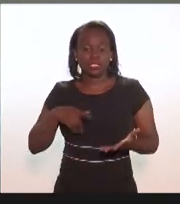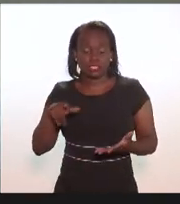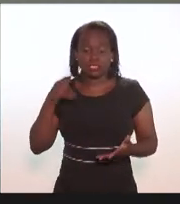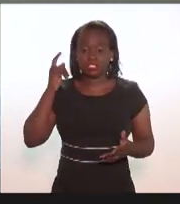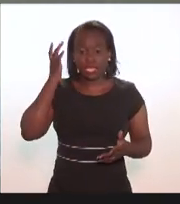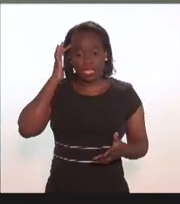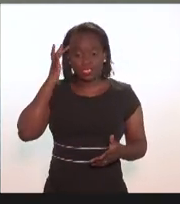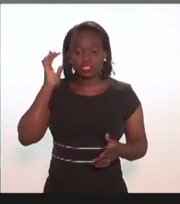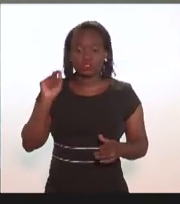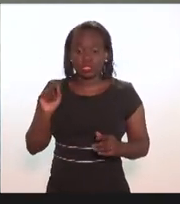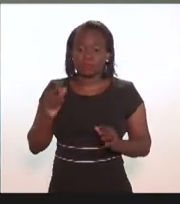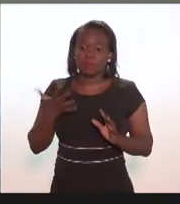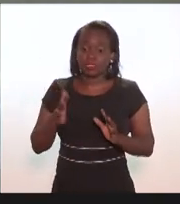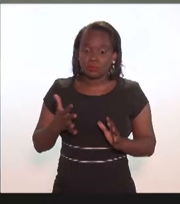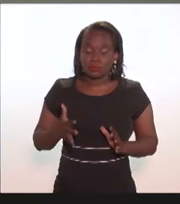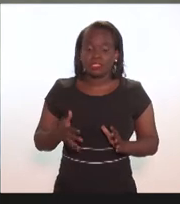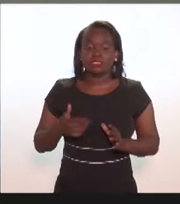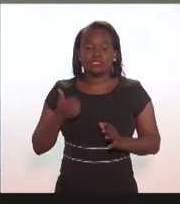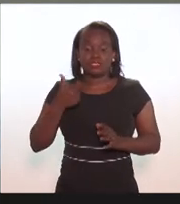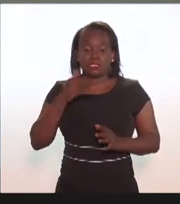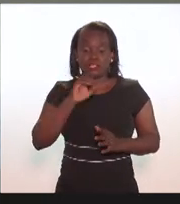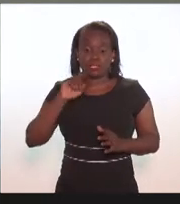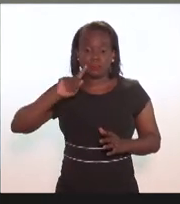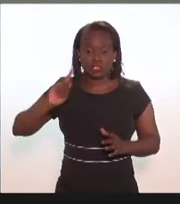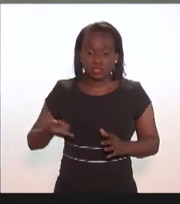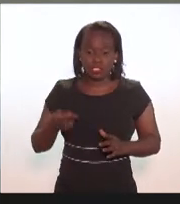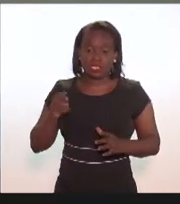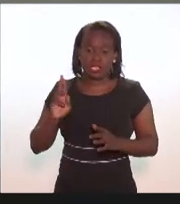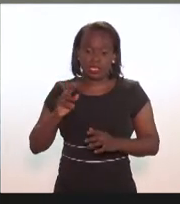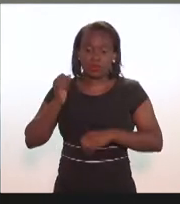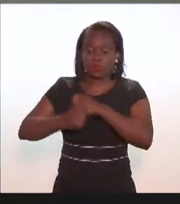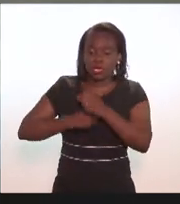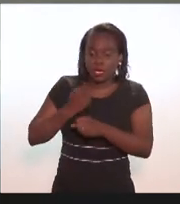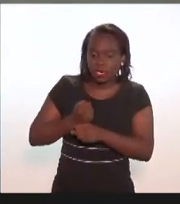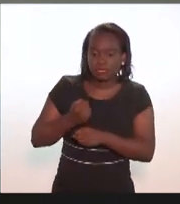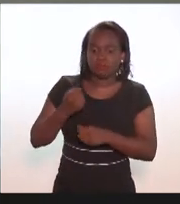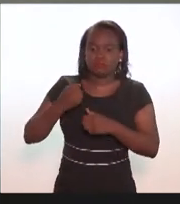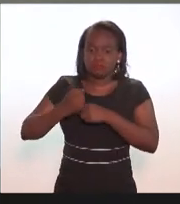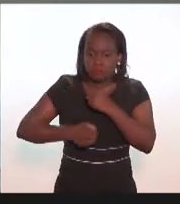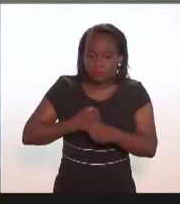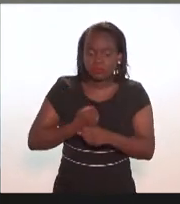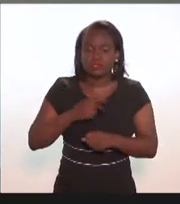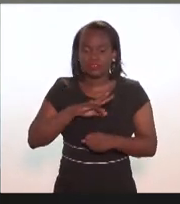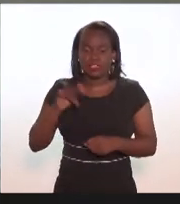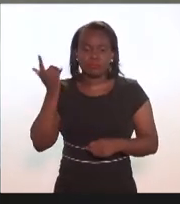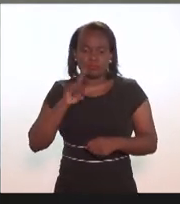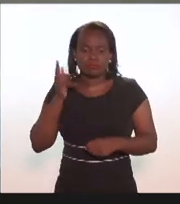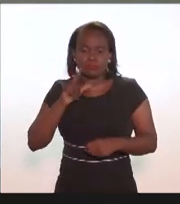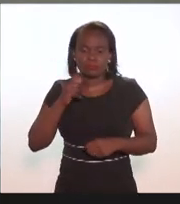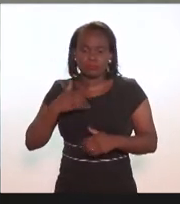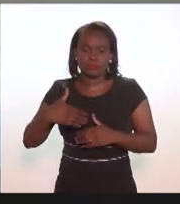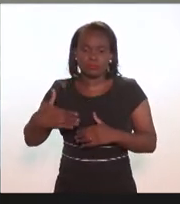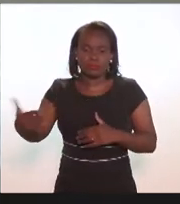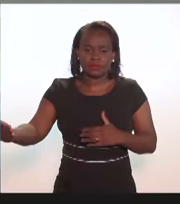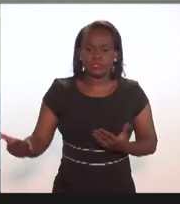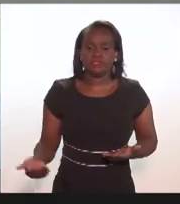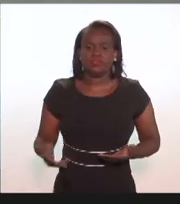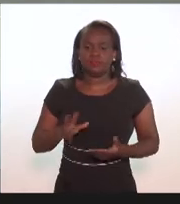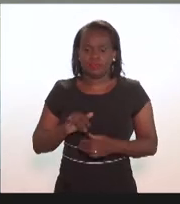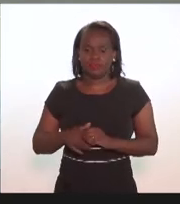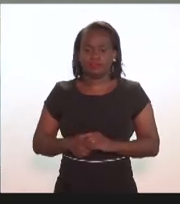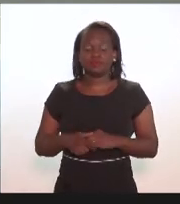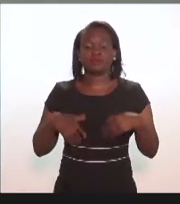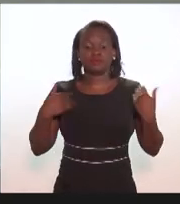estimativas, pelo menos 100 milhões de reais por ano a gente arrecadará nos próximos anos nesse